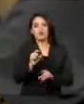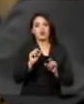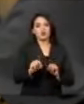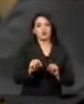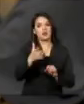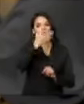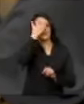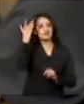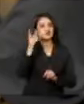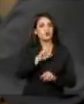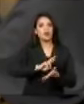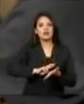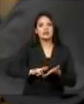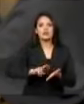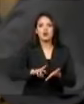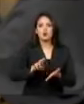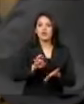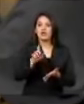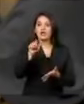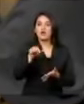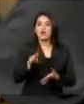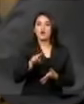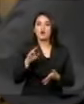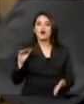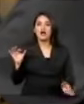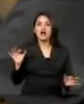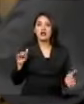réu até condenação definitiva.